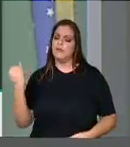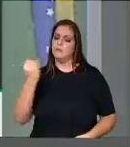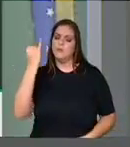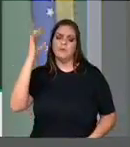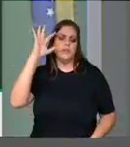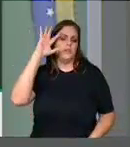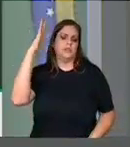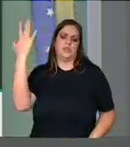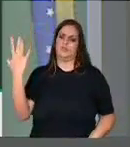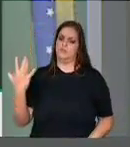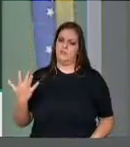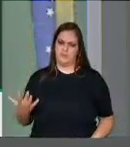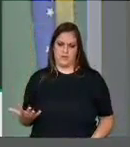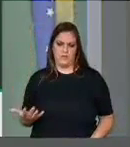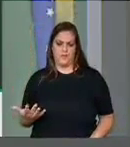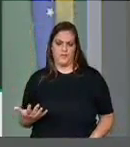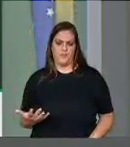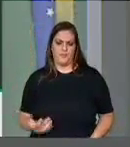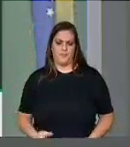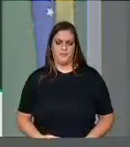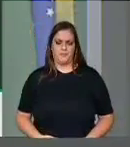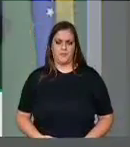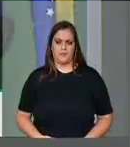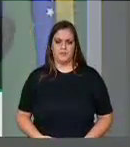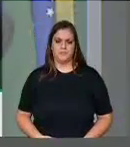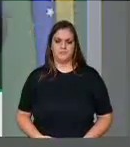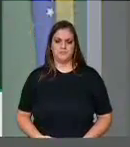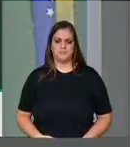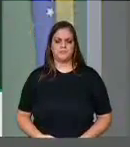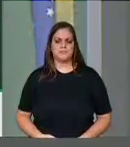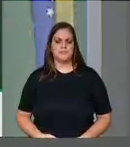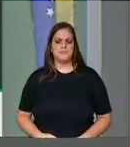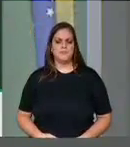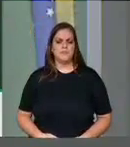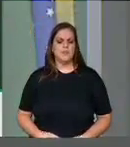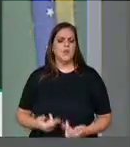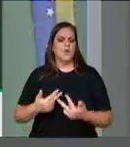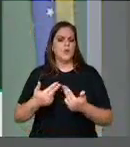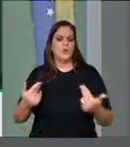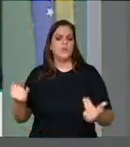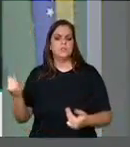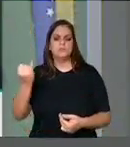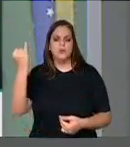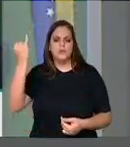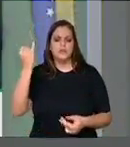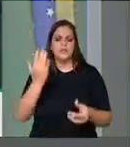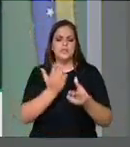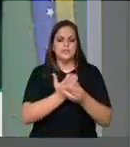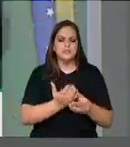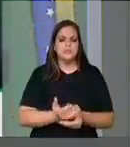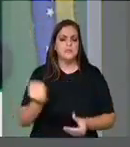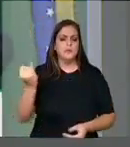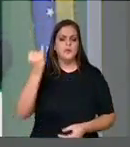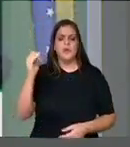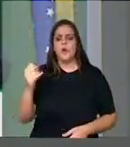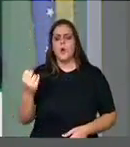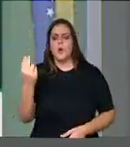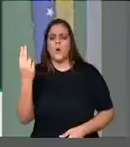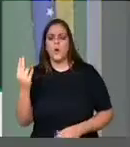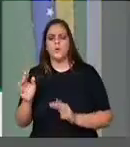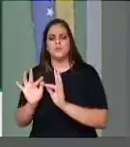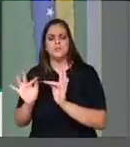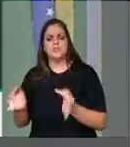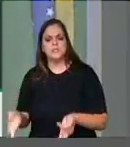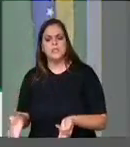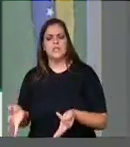decisões históricas que eles tomam nos casos mais importantes, mais ostensivos, como nos casos mais distantes